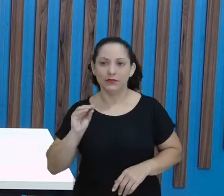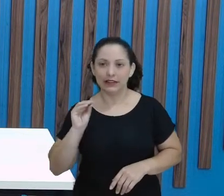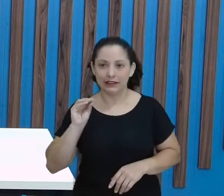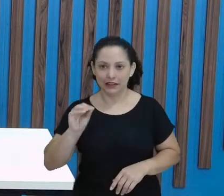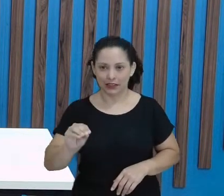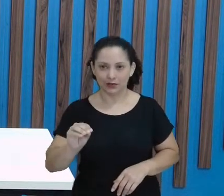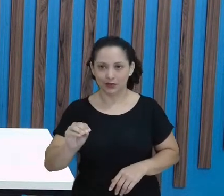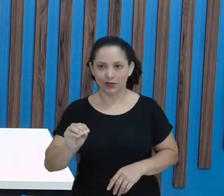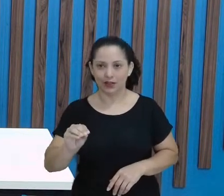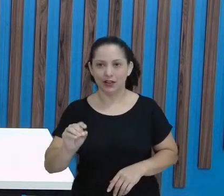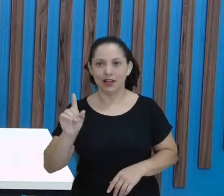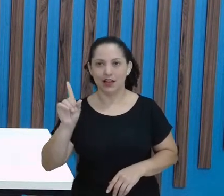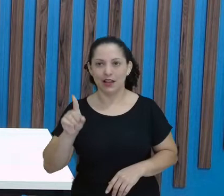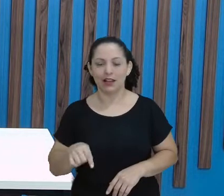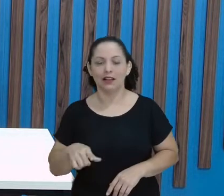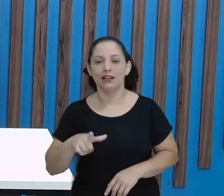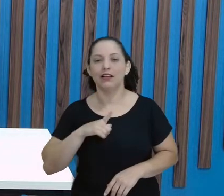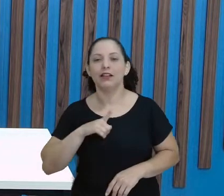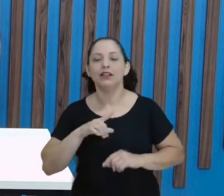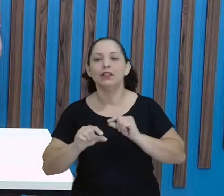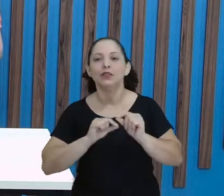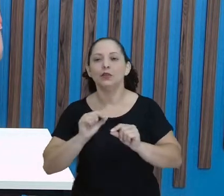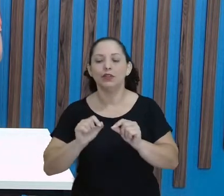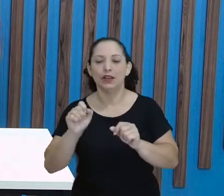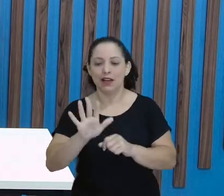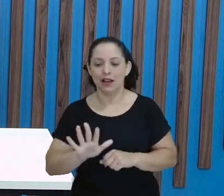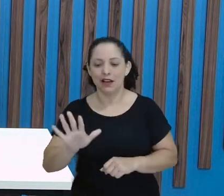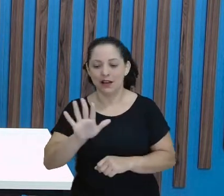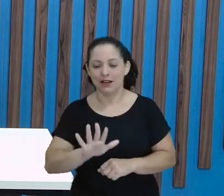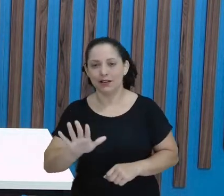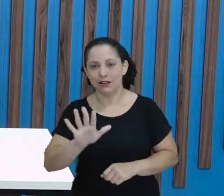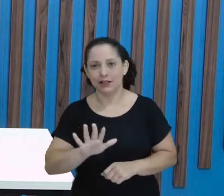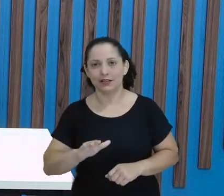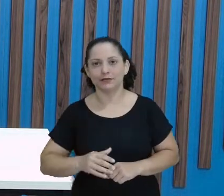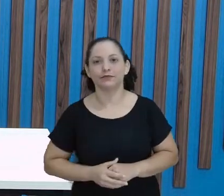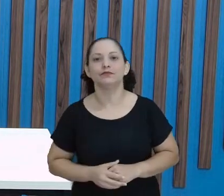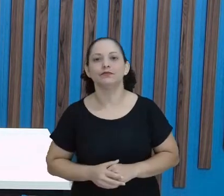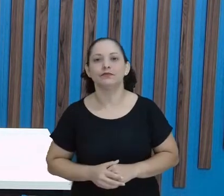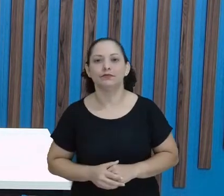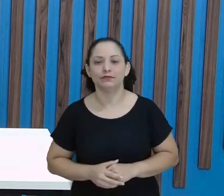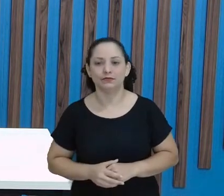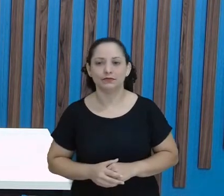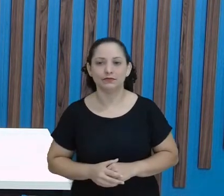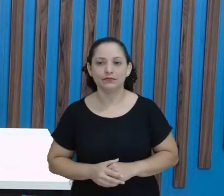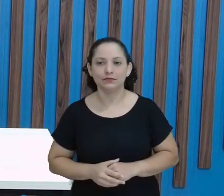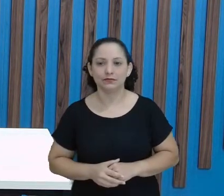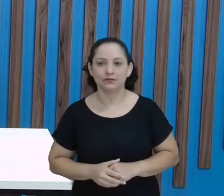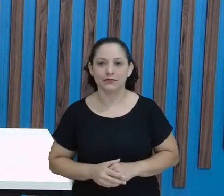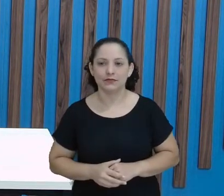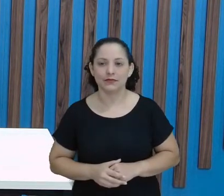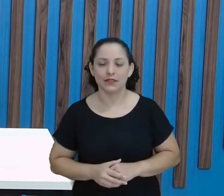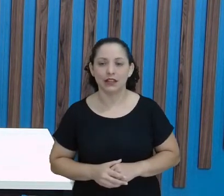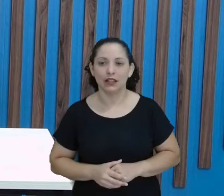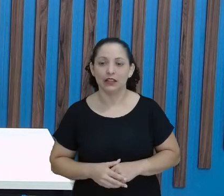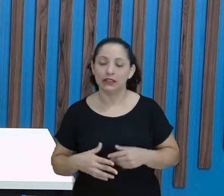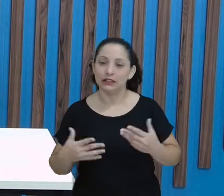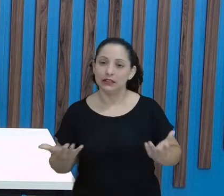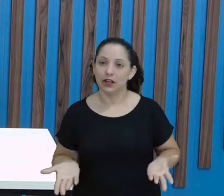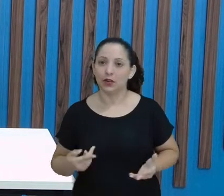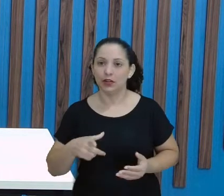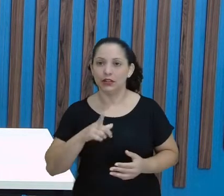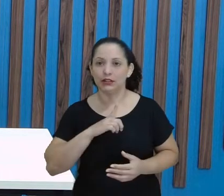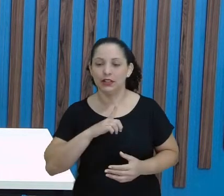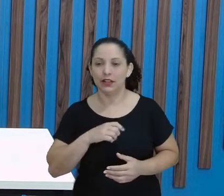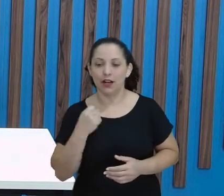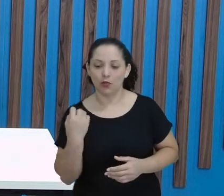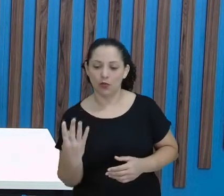que a gente está calculando, exatamente é a área. Esse espaço aqui de dentro. Então, tanto a